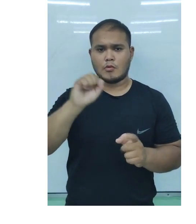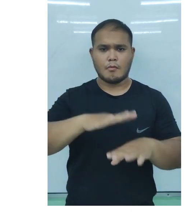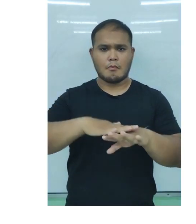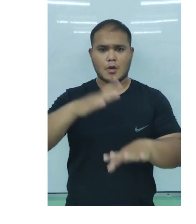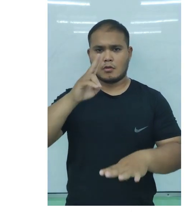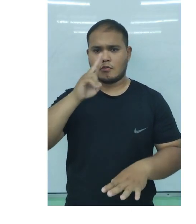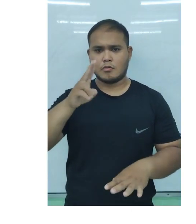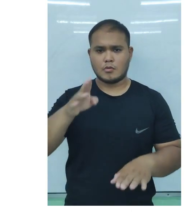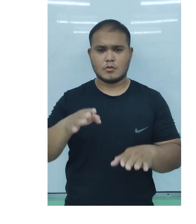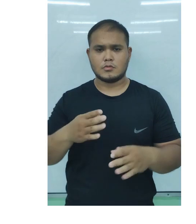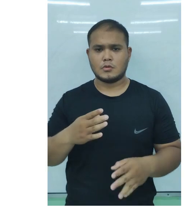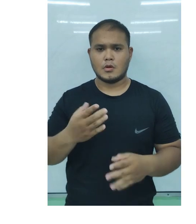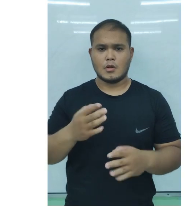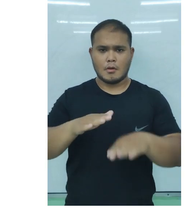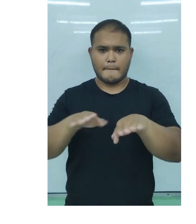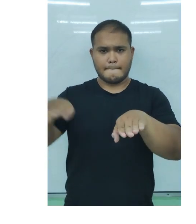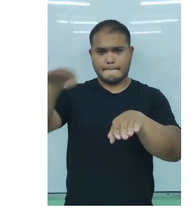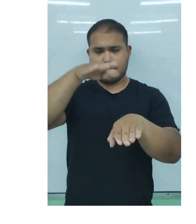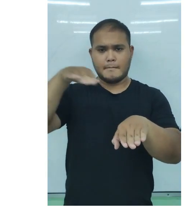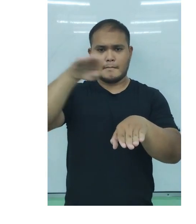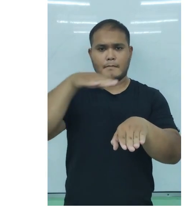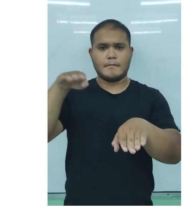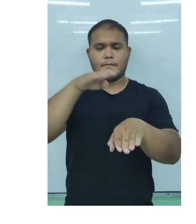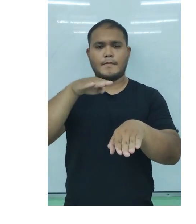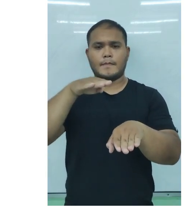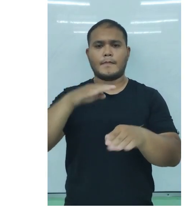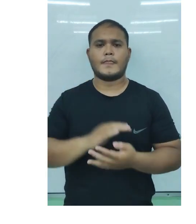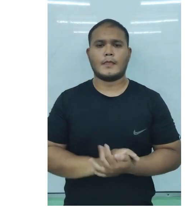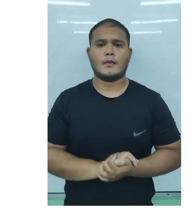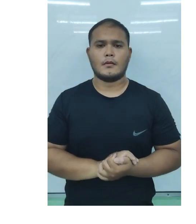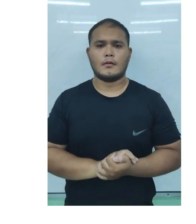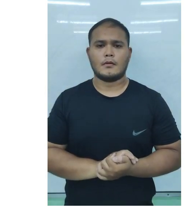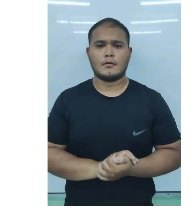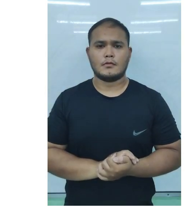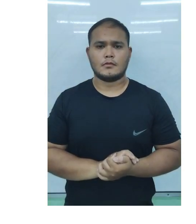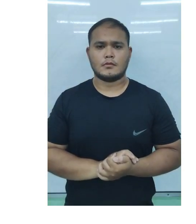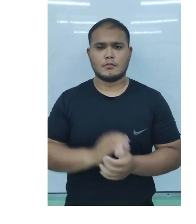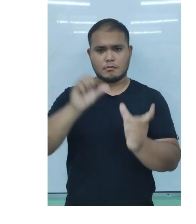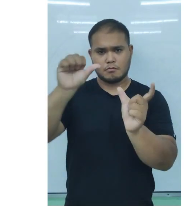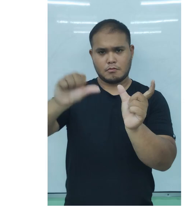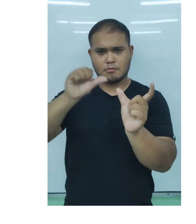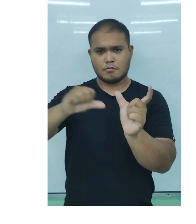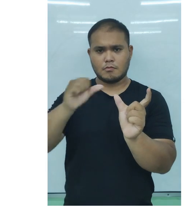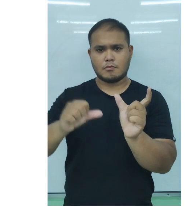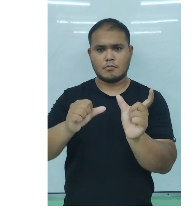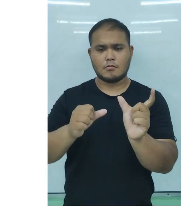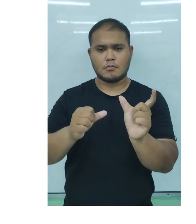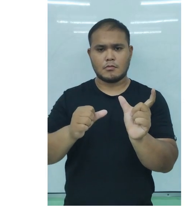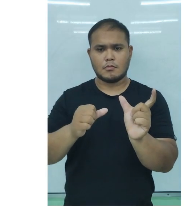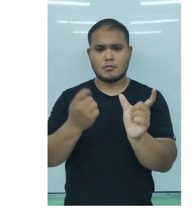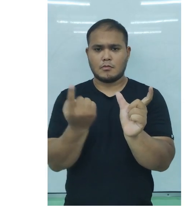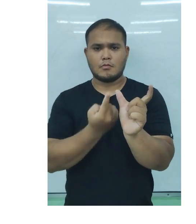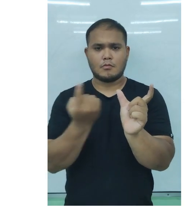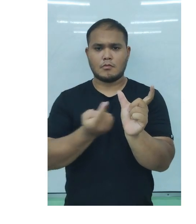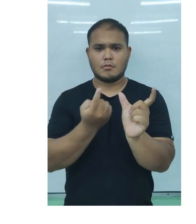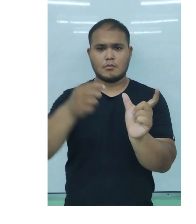Temos aqui a declinação. No singular, nominativo e vocativo, vai